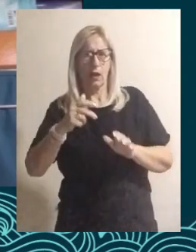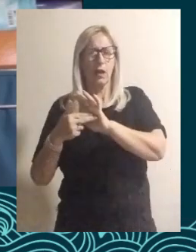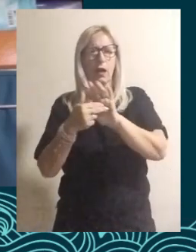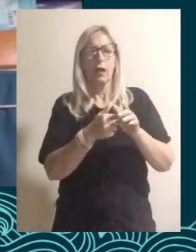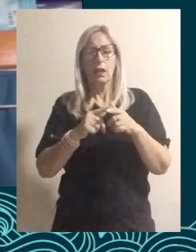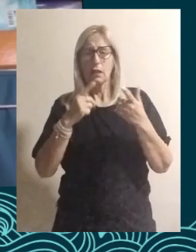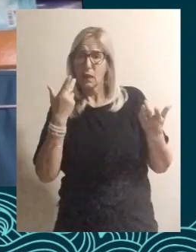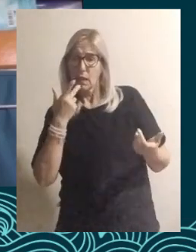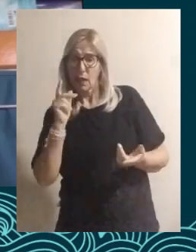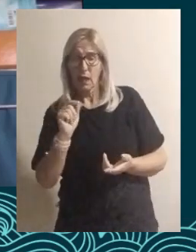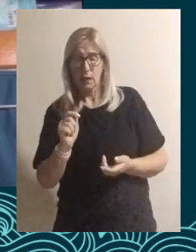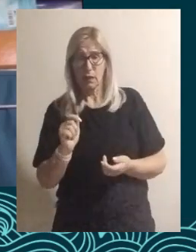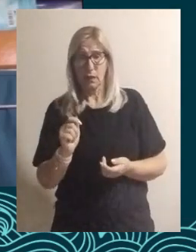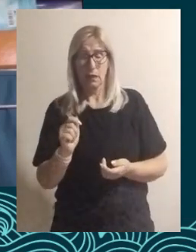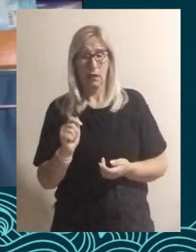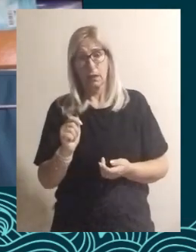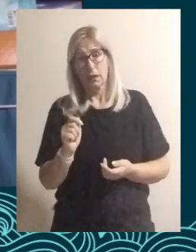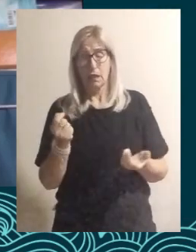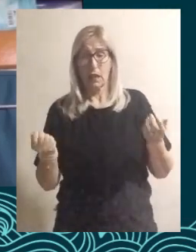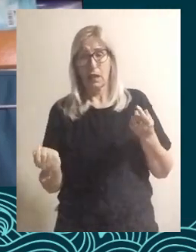E aos poucos começaram a me falar